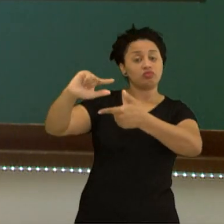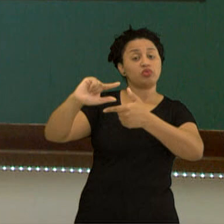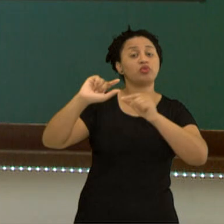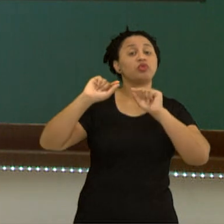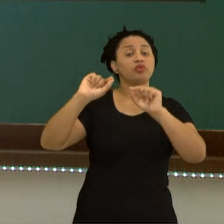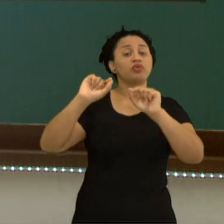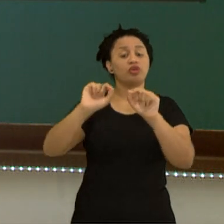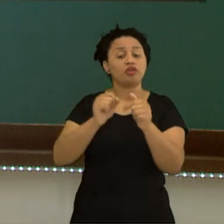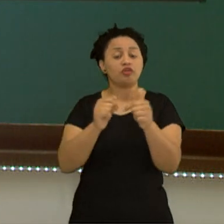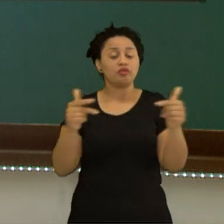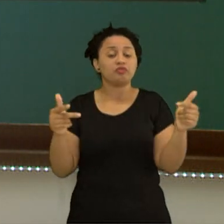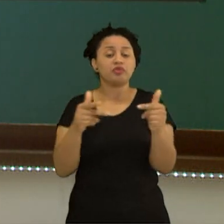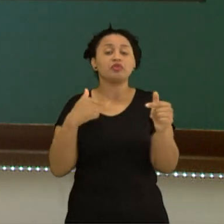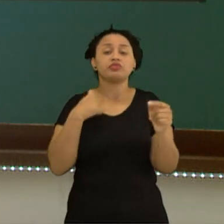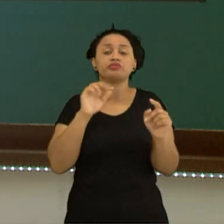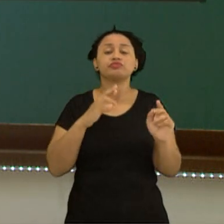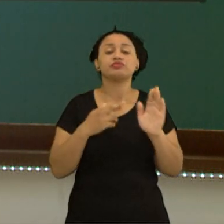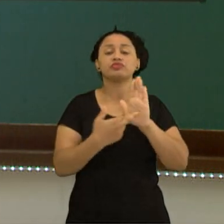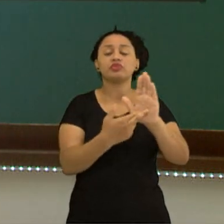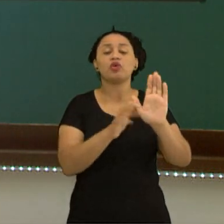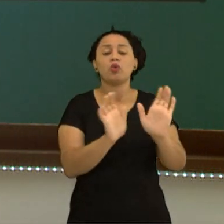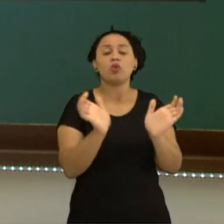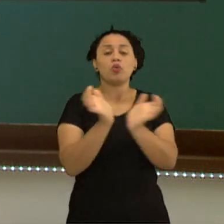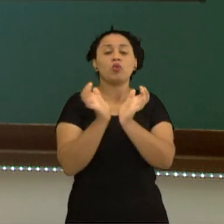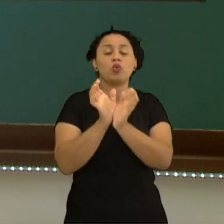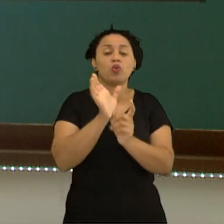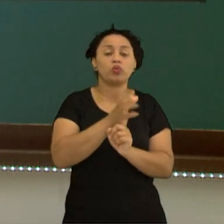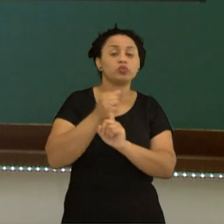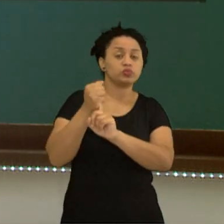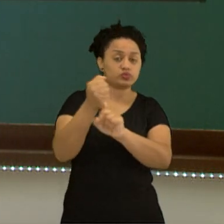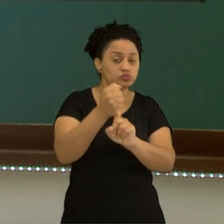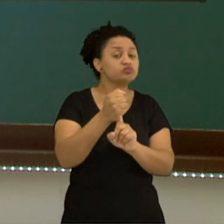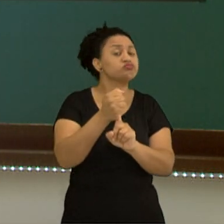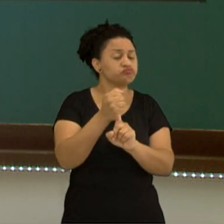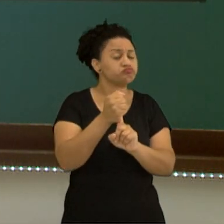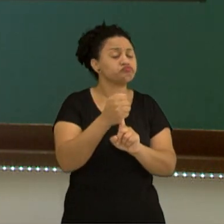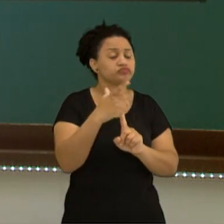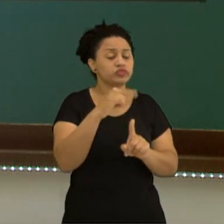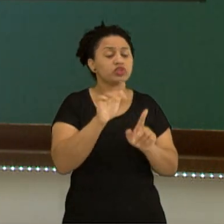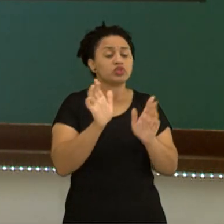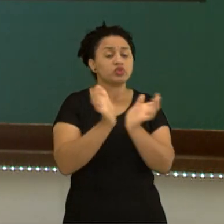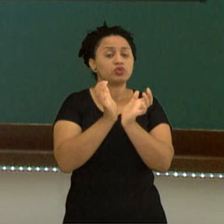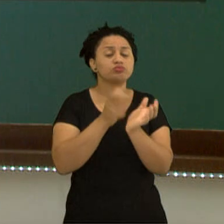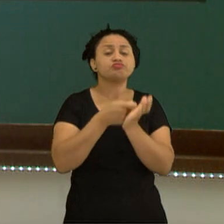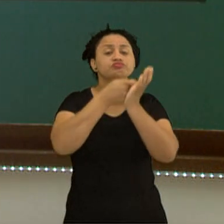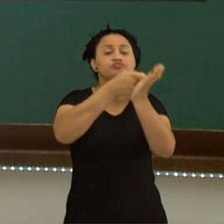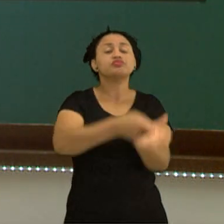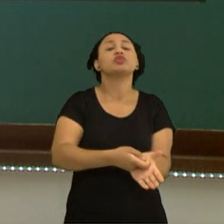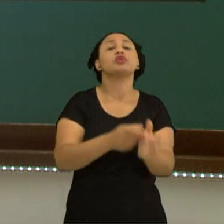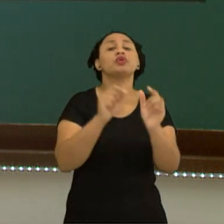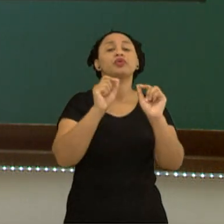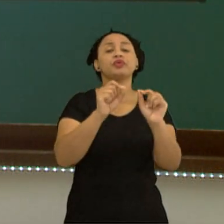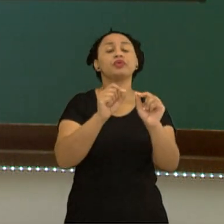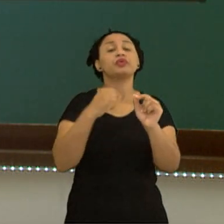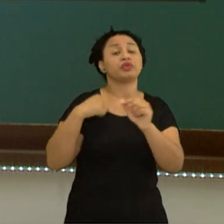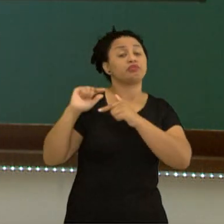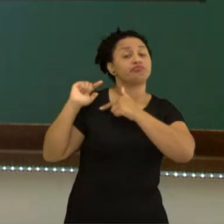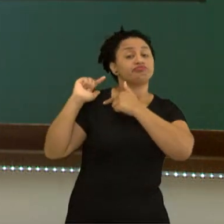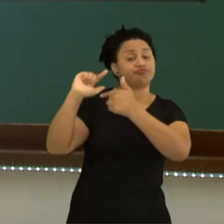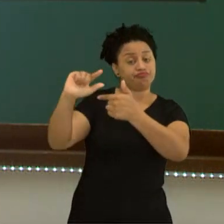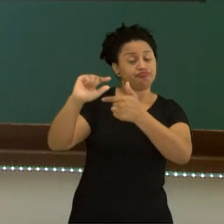algo que se refere a uma classe dominante, que de certa forma impõe o que é clássico, e ela traz